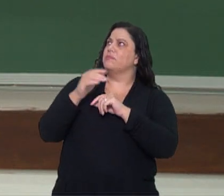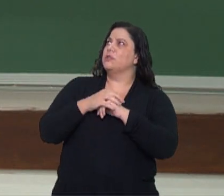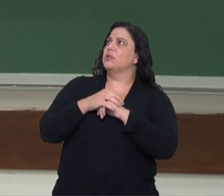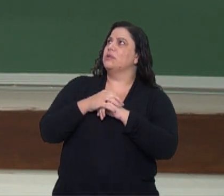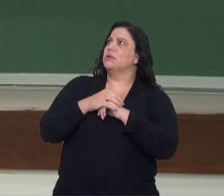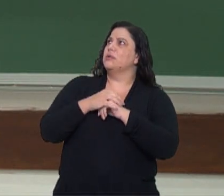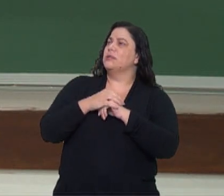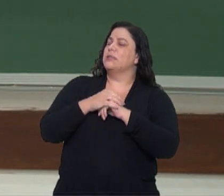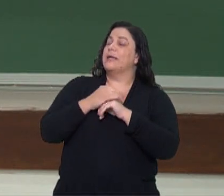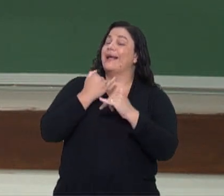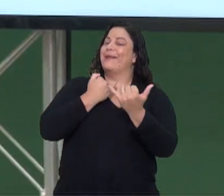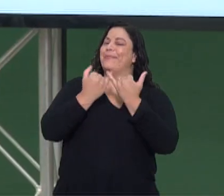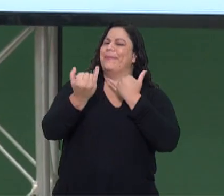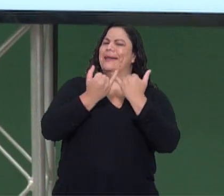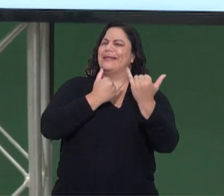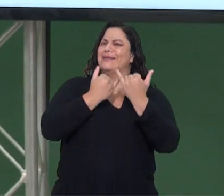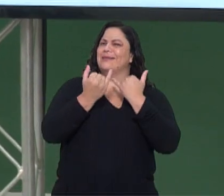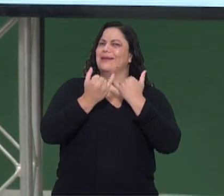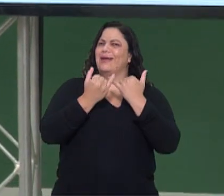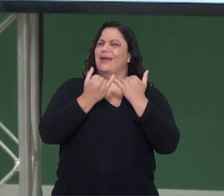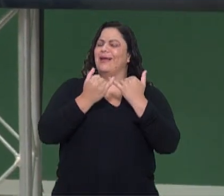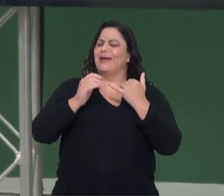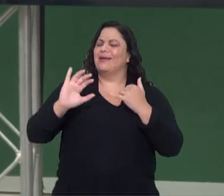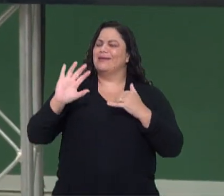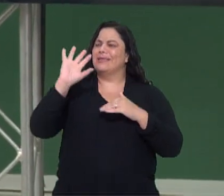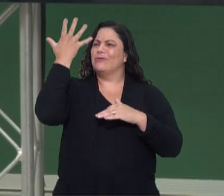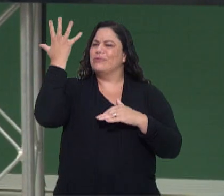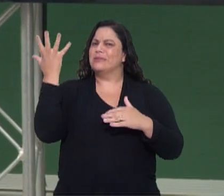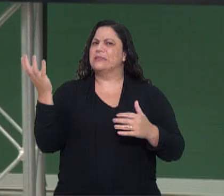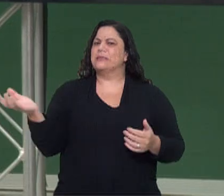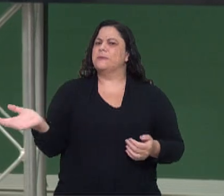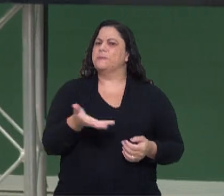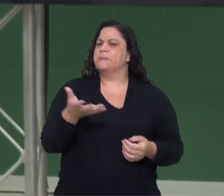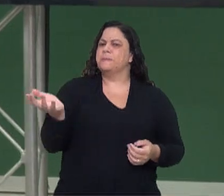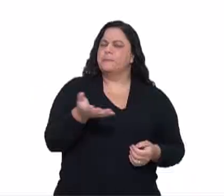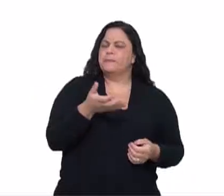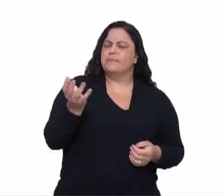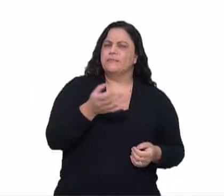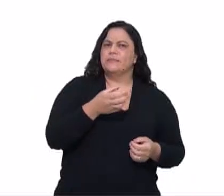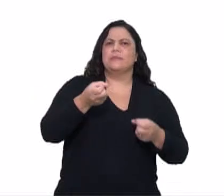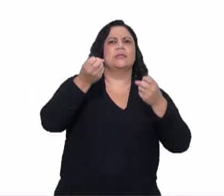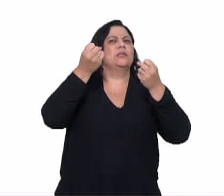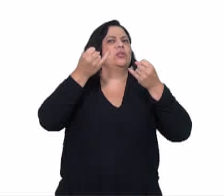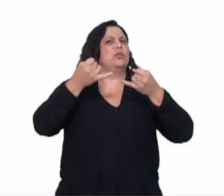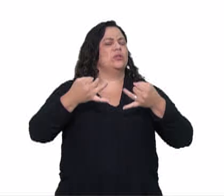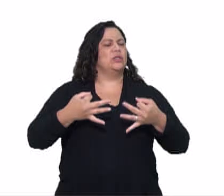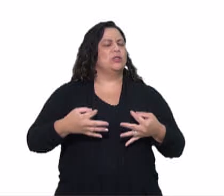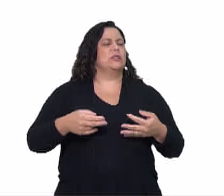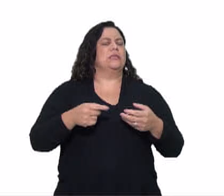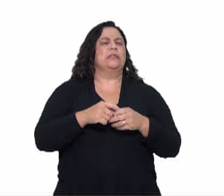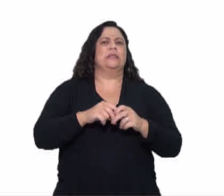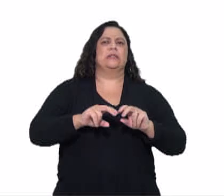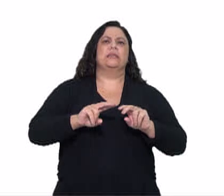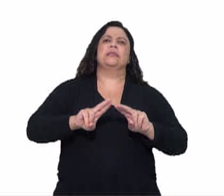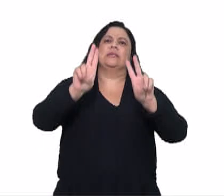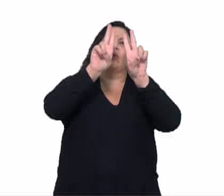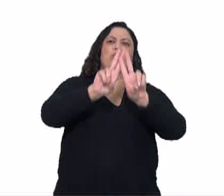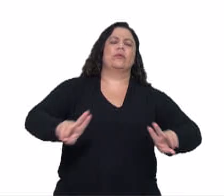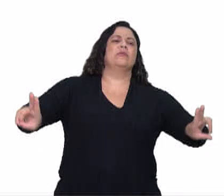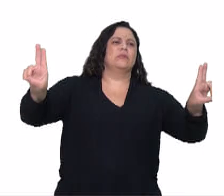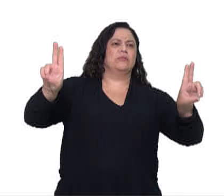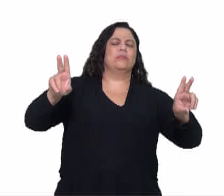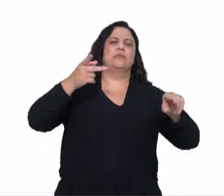Parece estar acontecendo rapidamente, disse o glaciologista da universidade. Aqui nós temos a